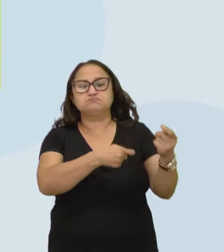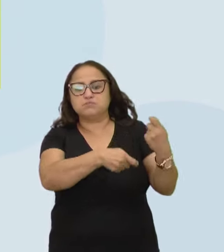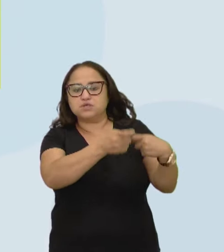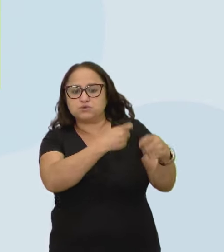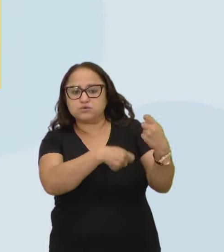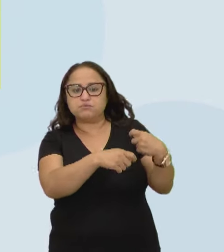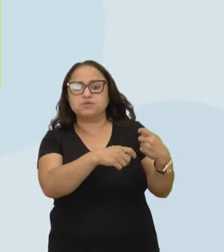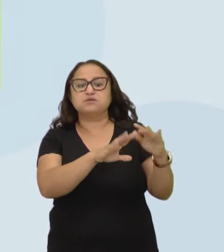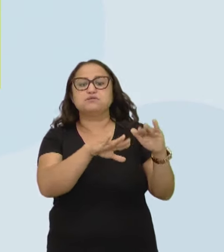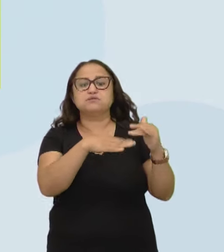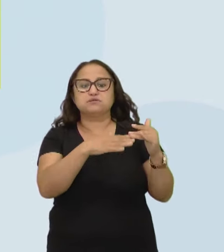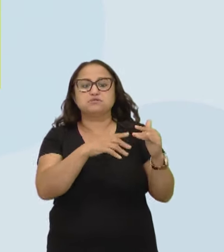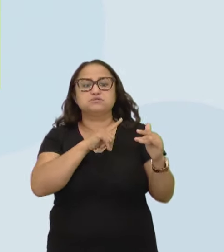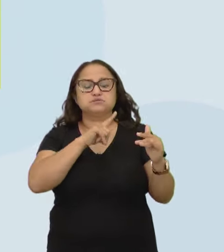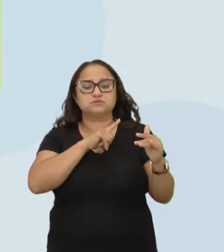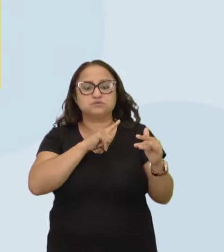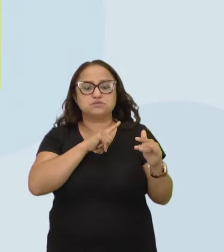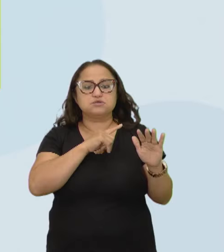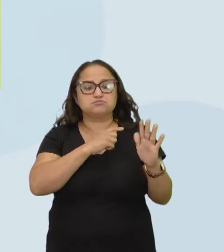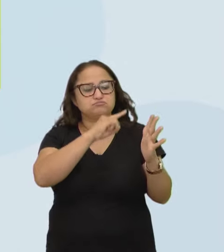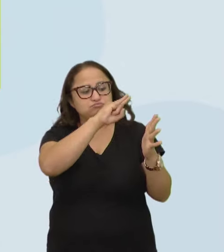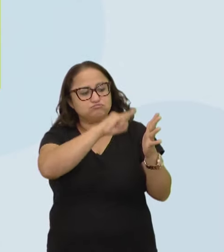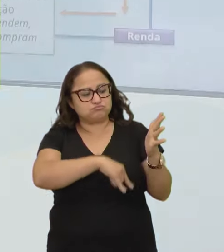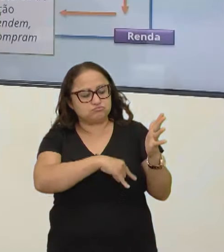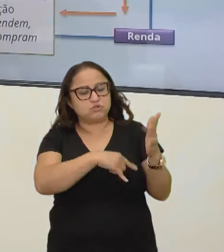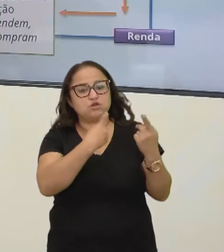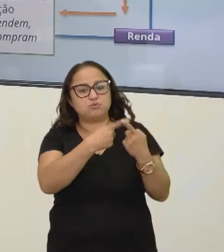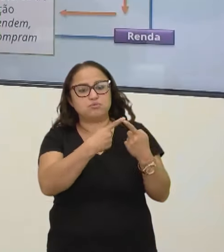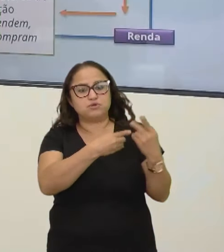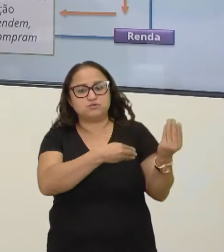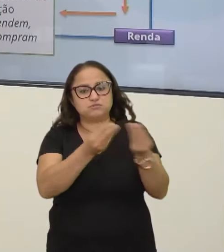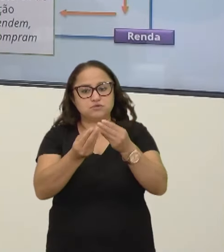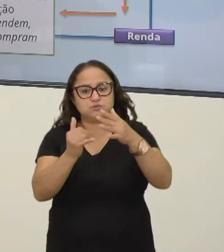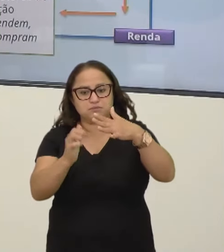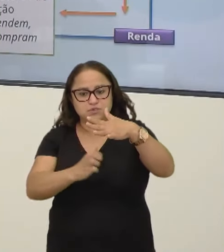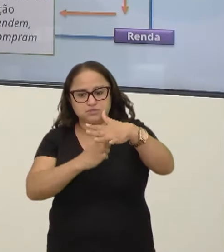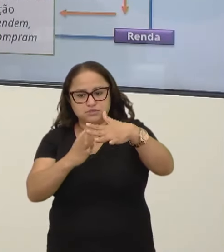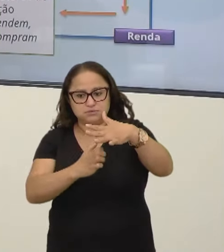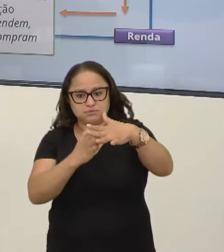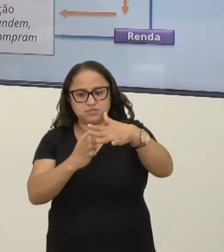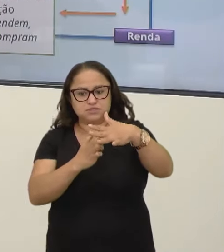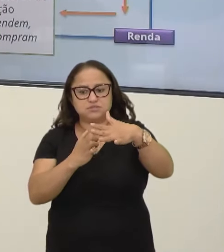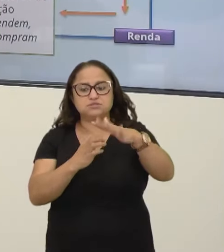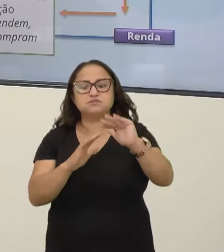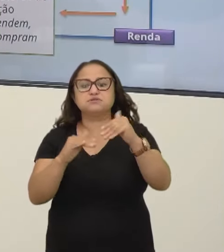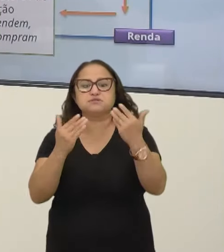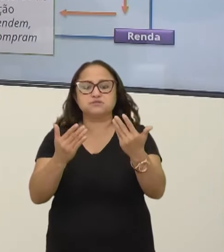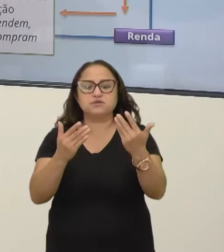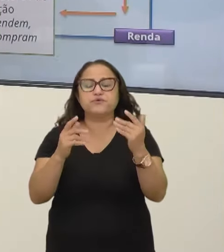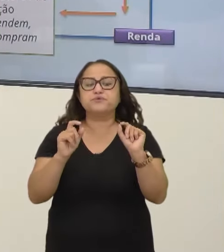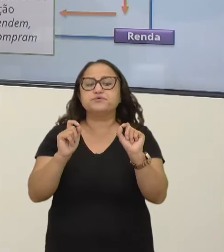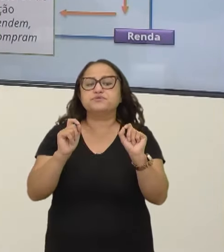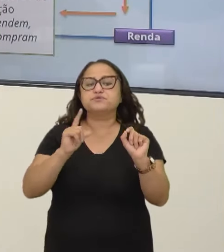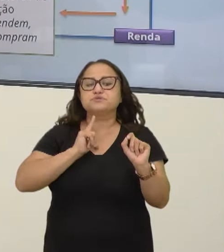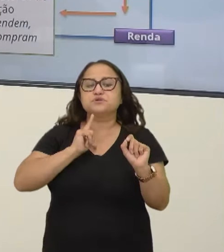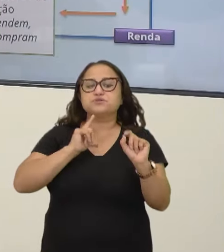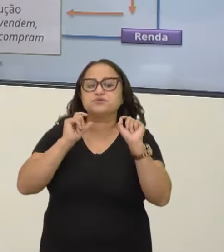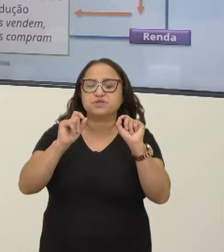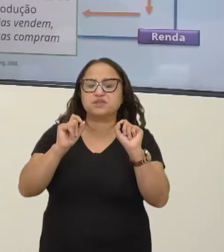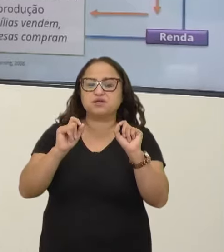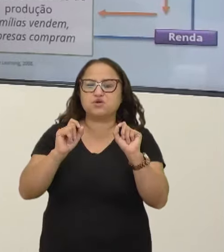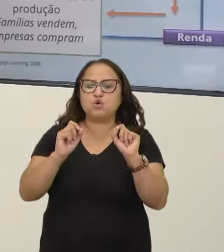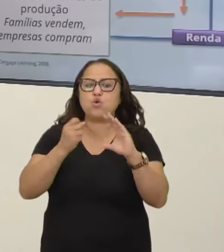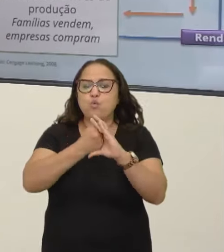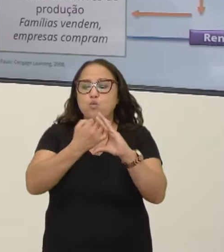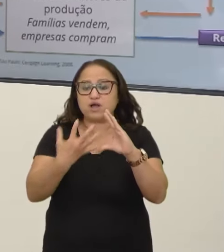Essas despesas são transformadas em receitas porque vão para as empresas e olha só, aí a gente tem um elemento muito importante